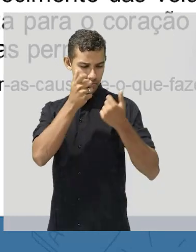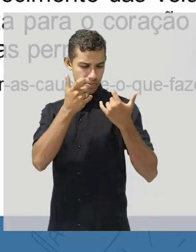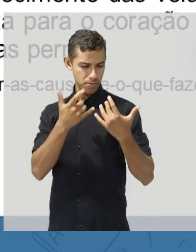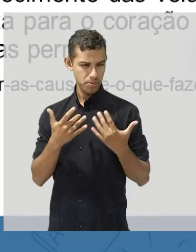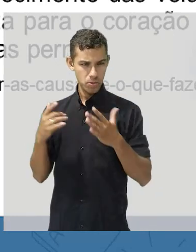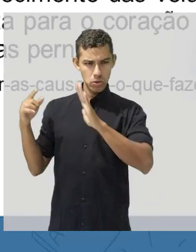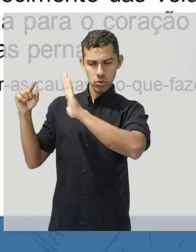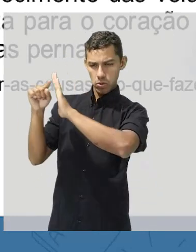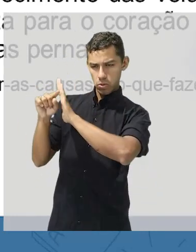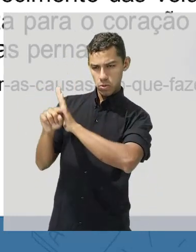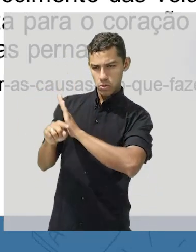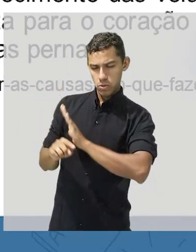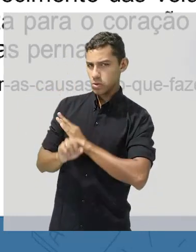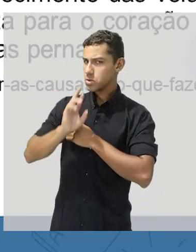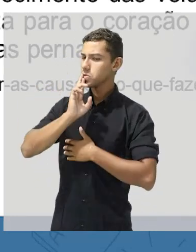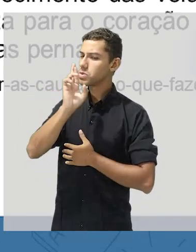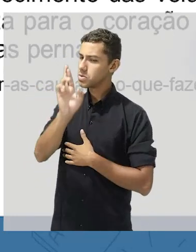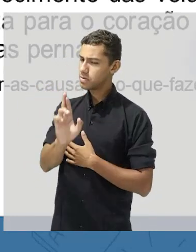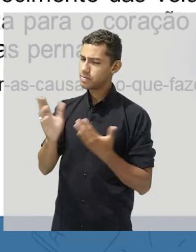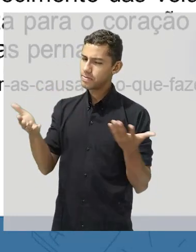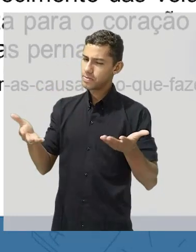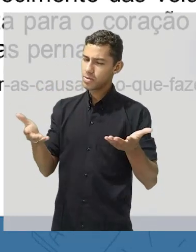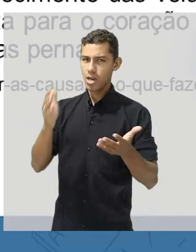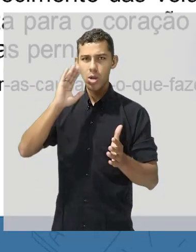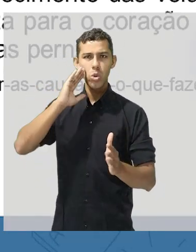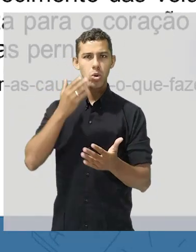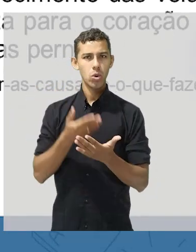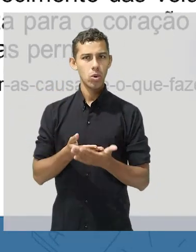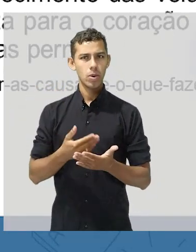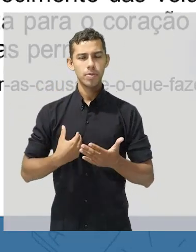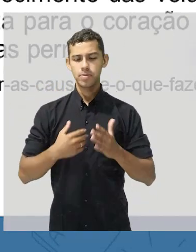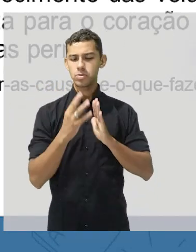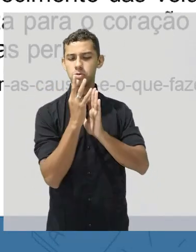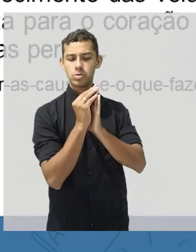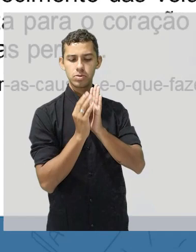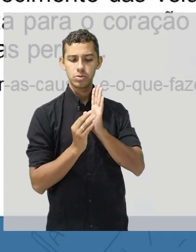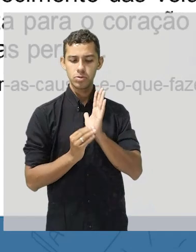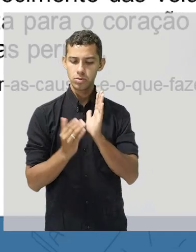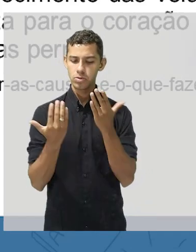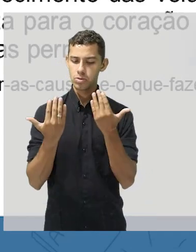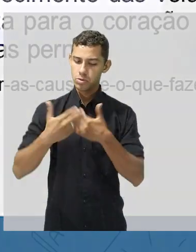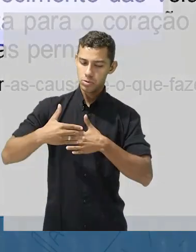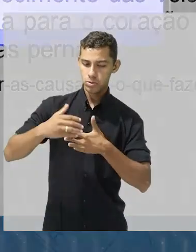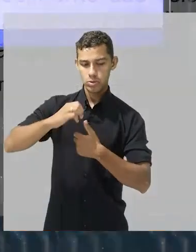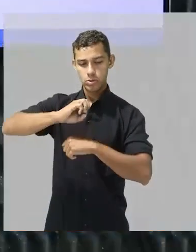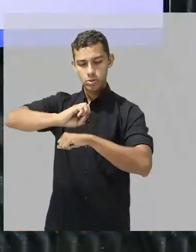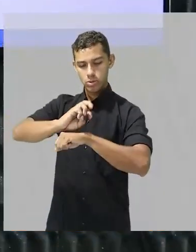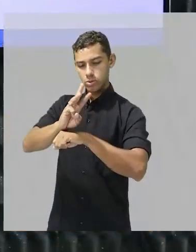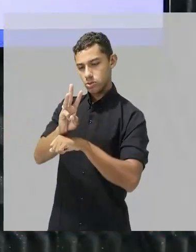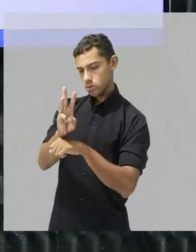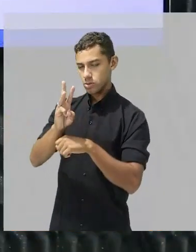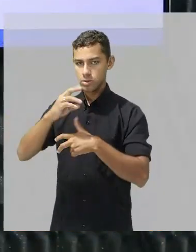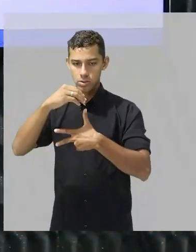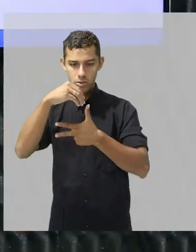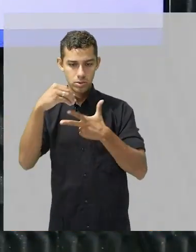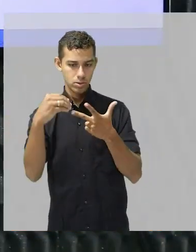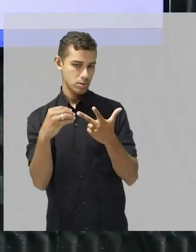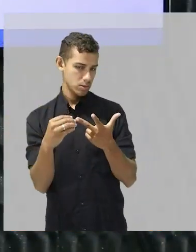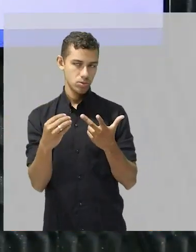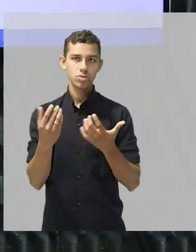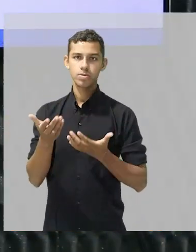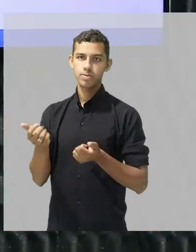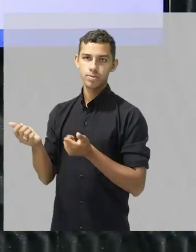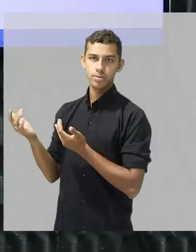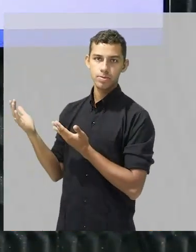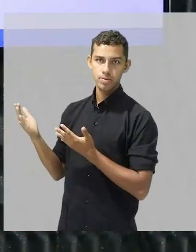tem respondido uma série de questões que a gente acredita, né? De conteúdos que a gente acredita que vai cair aí no seu